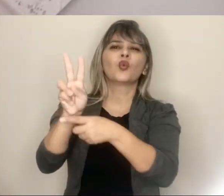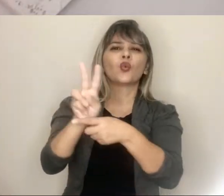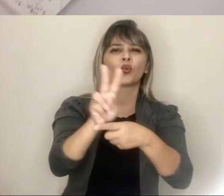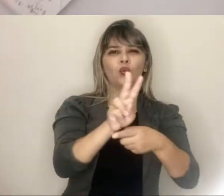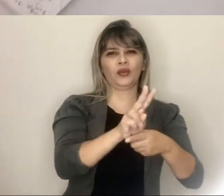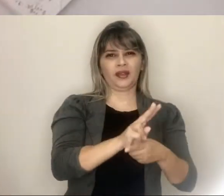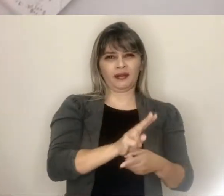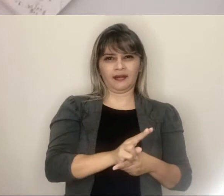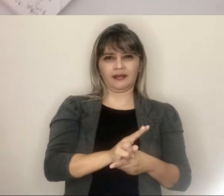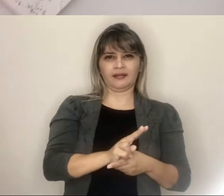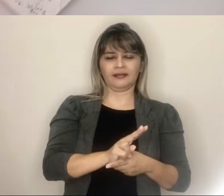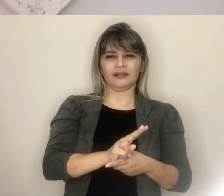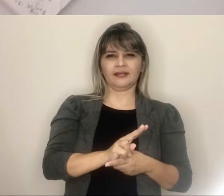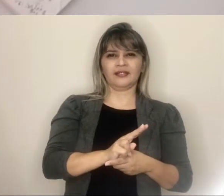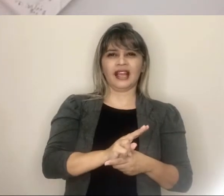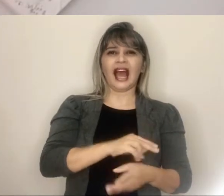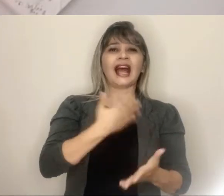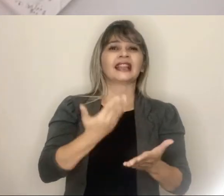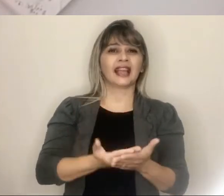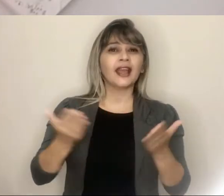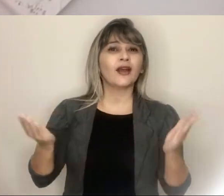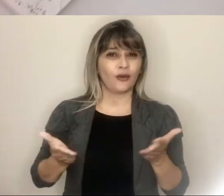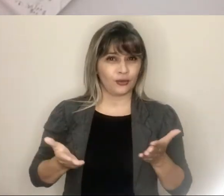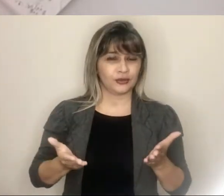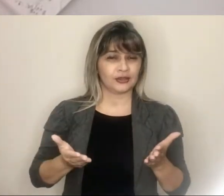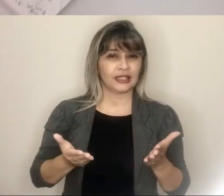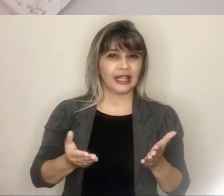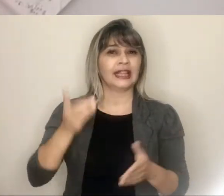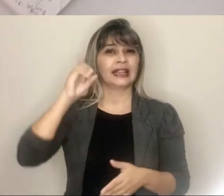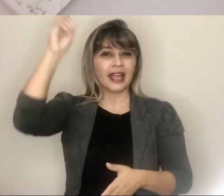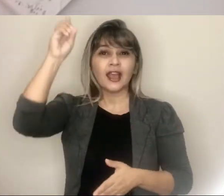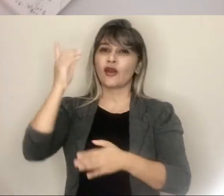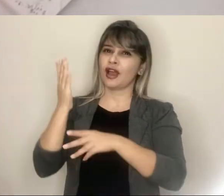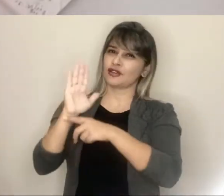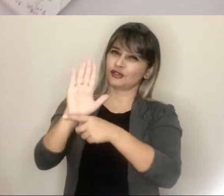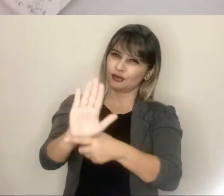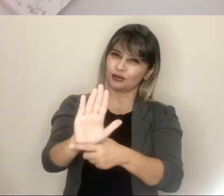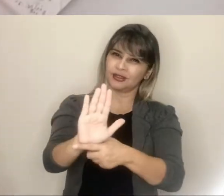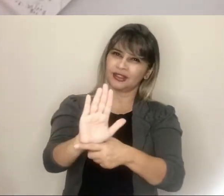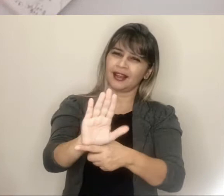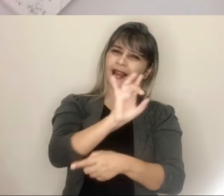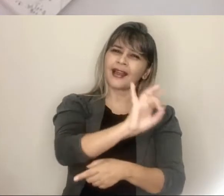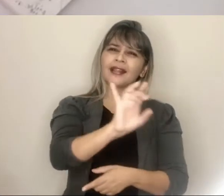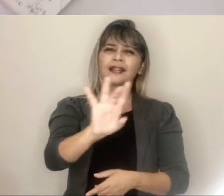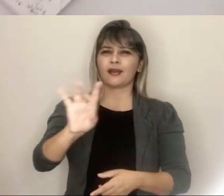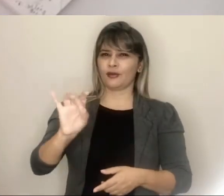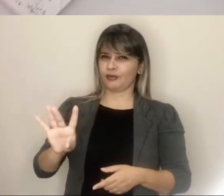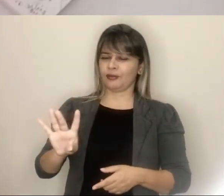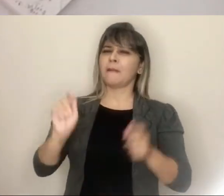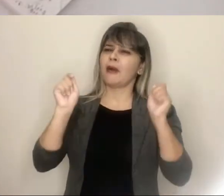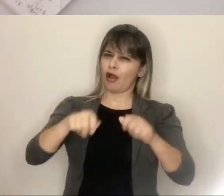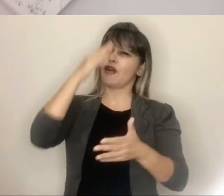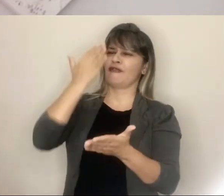cuidado da nossa vida, que até aqui Ele tem nos ajudado. E se Ele tem estado conosco até esse momento,